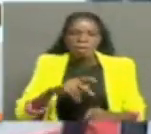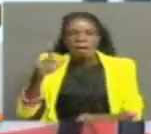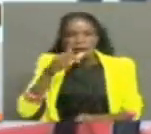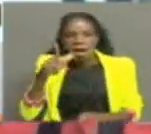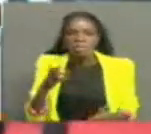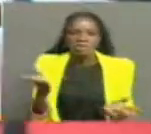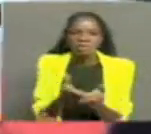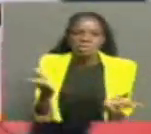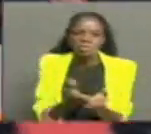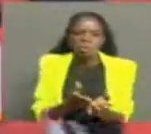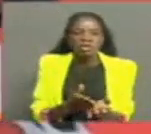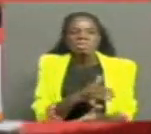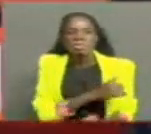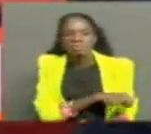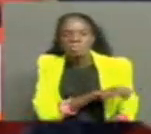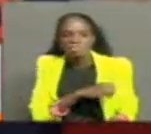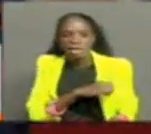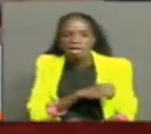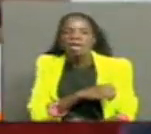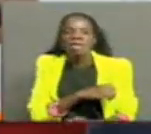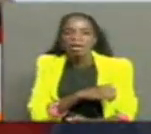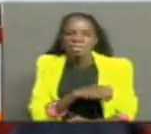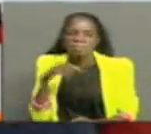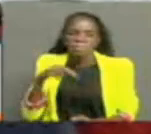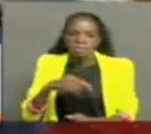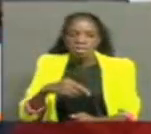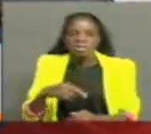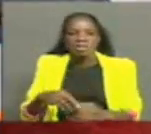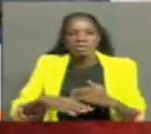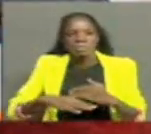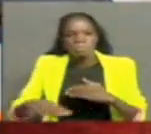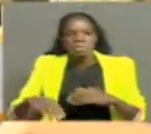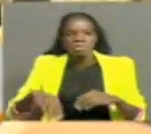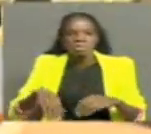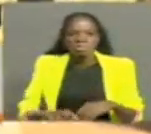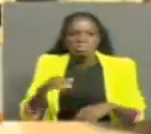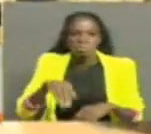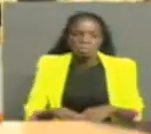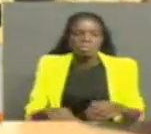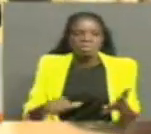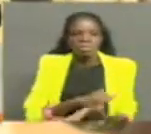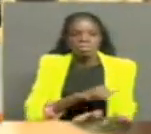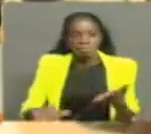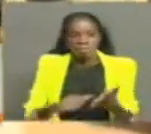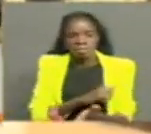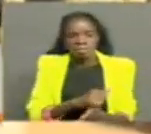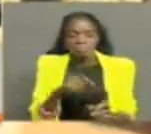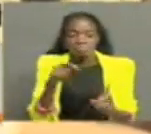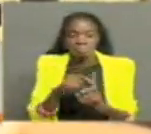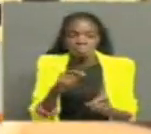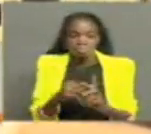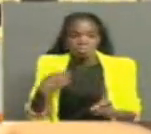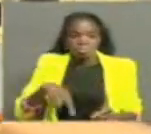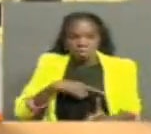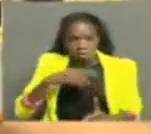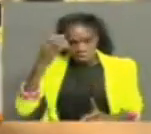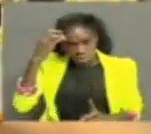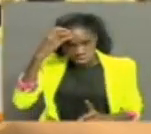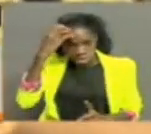hospitais e o aumento da criminalidade e as vias de acesso degradadas. Tomamos boa nota das preocupações. Vamos